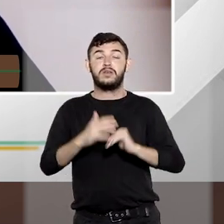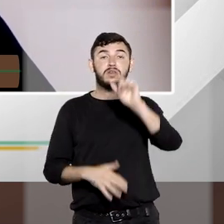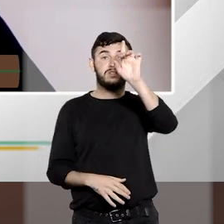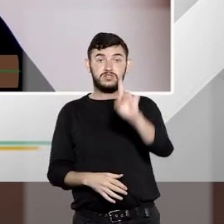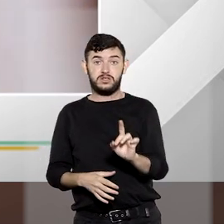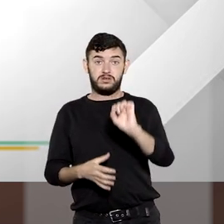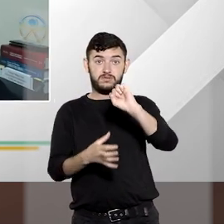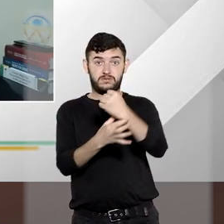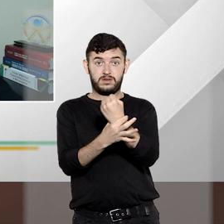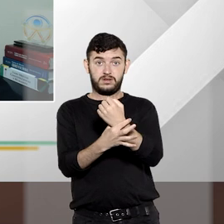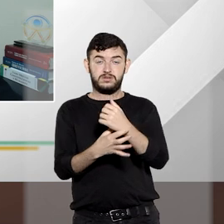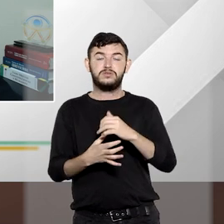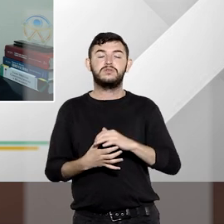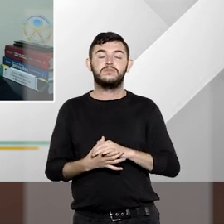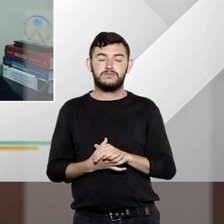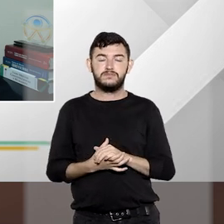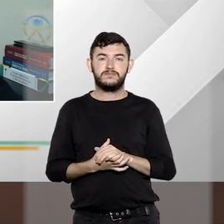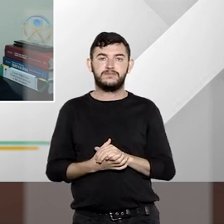direitos.